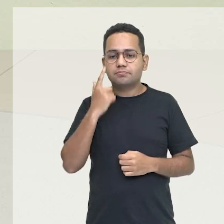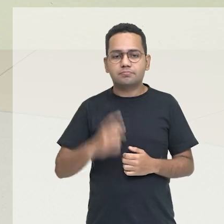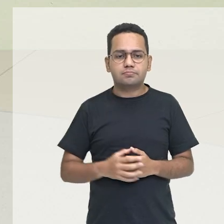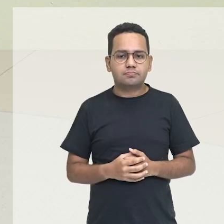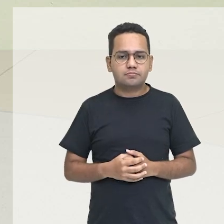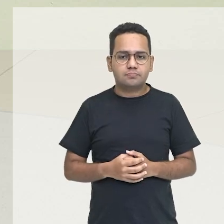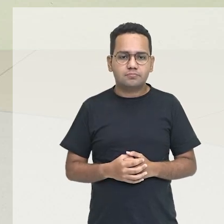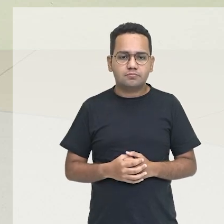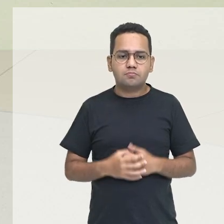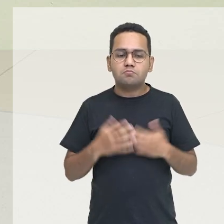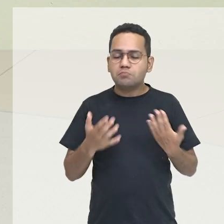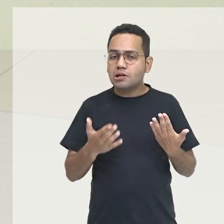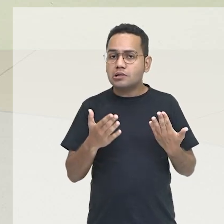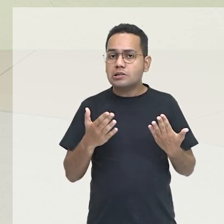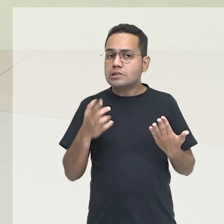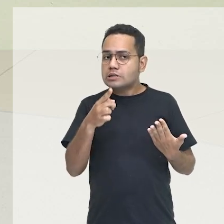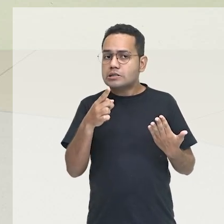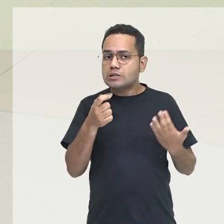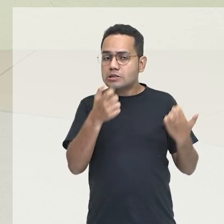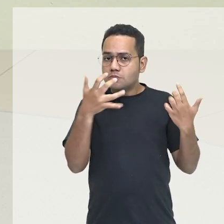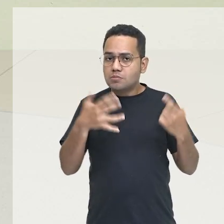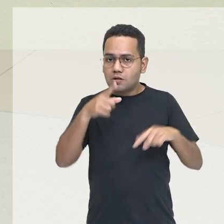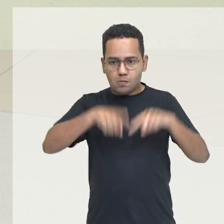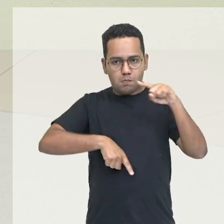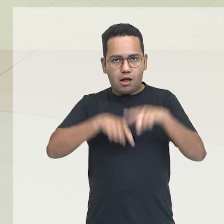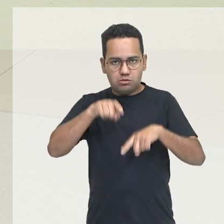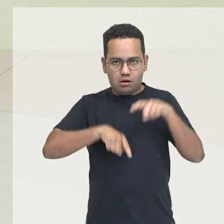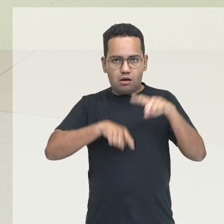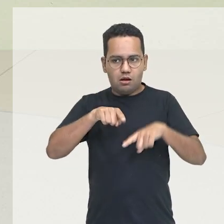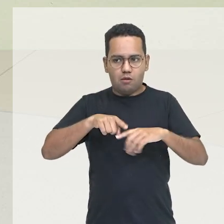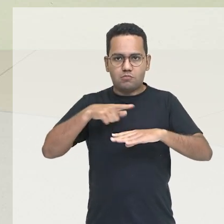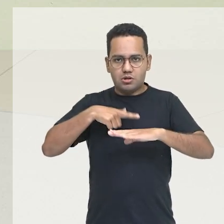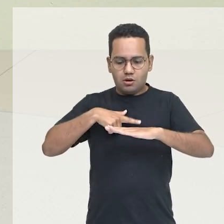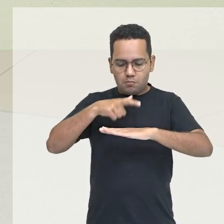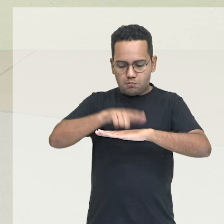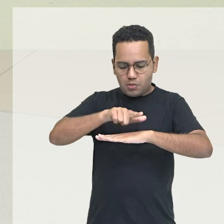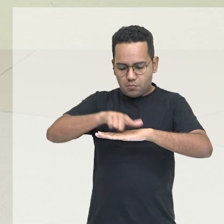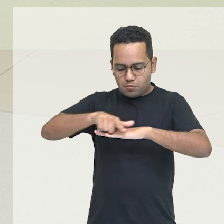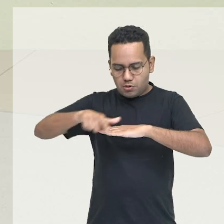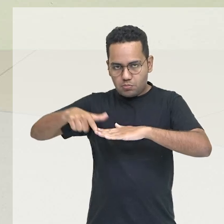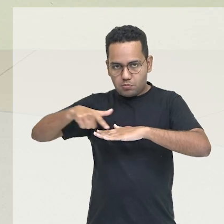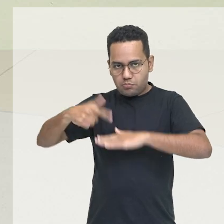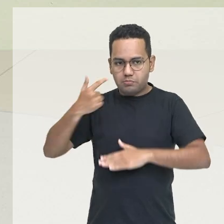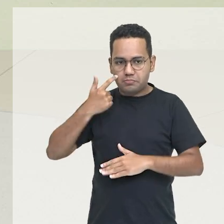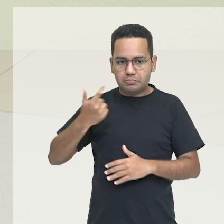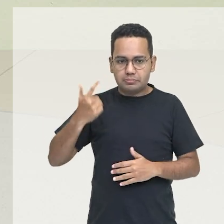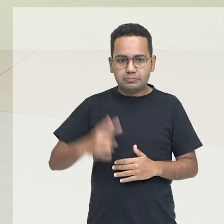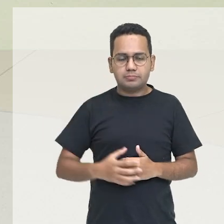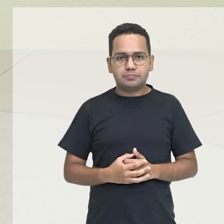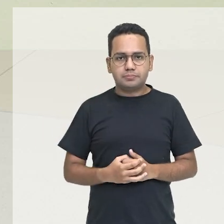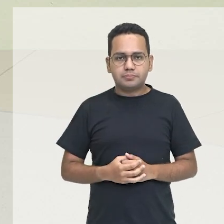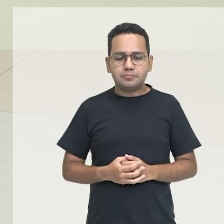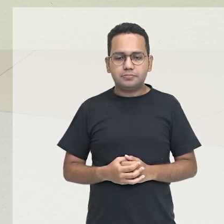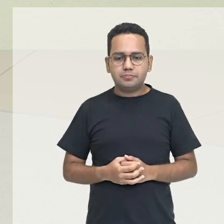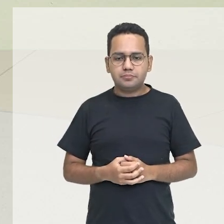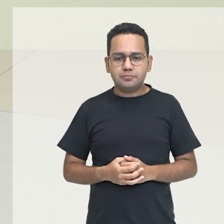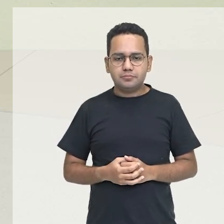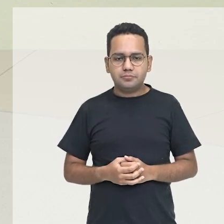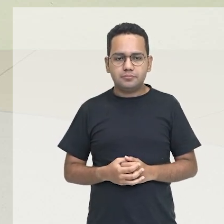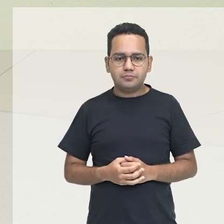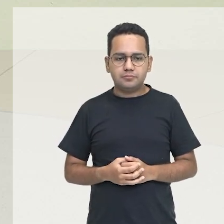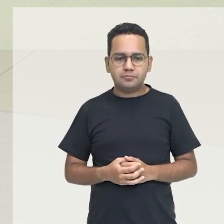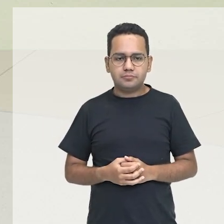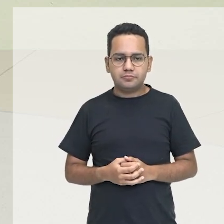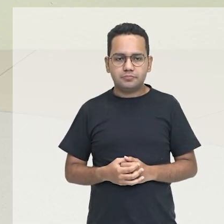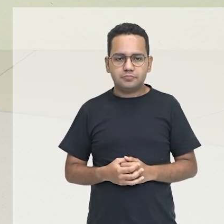dessas células fotovoltaicas, vejam aí comigo, ó, eu tenho as células fotovoltaicas, nós temos